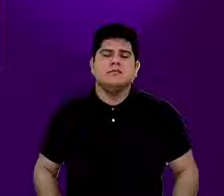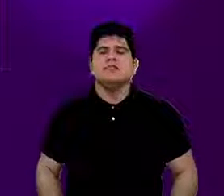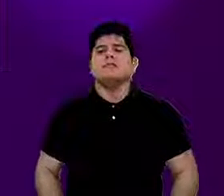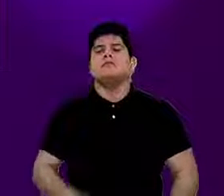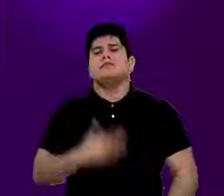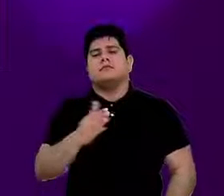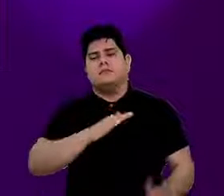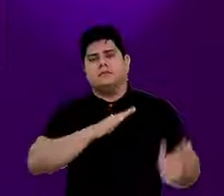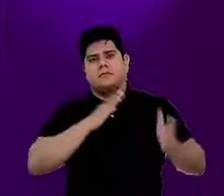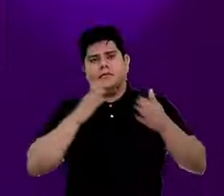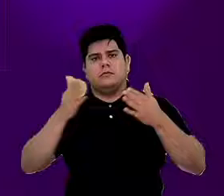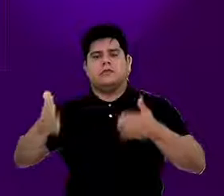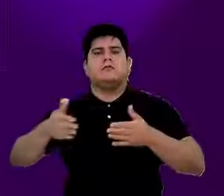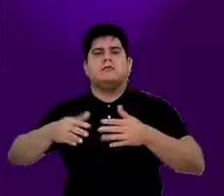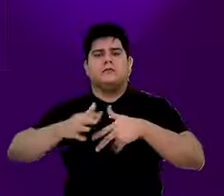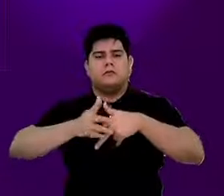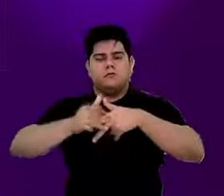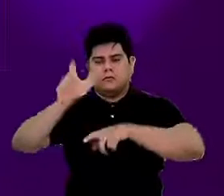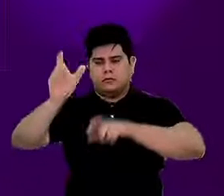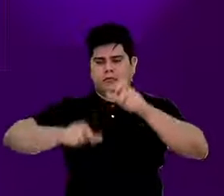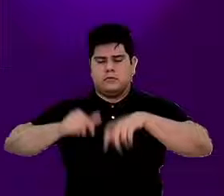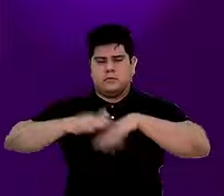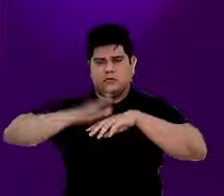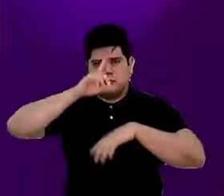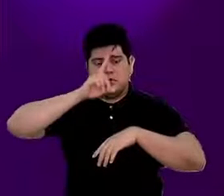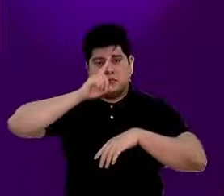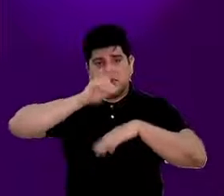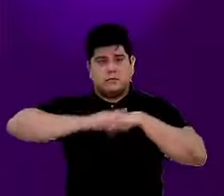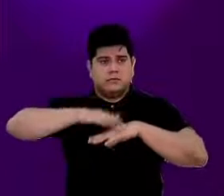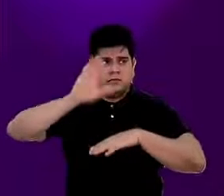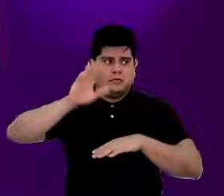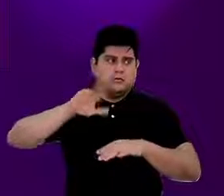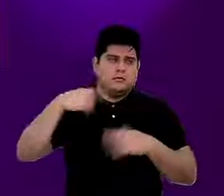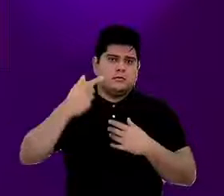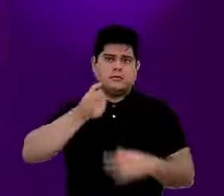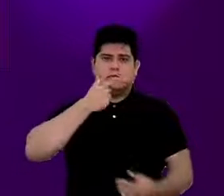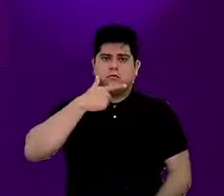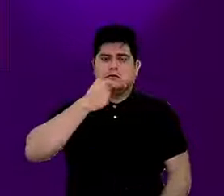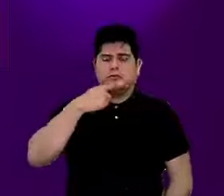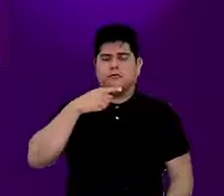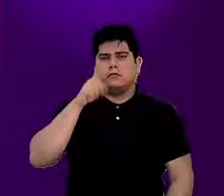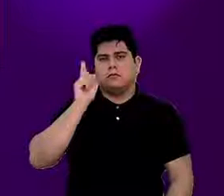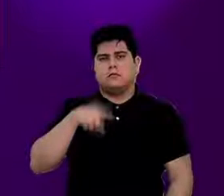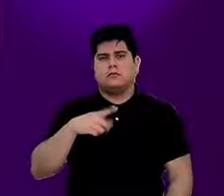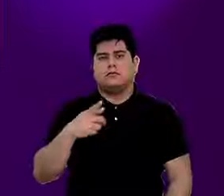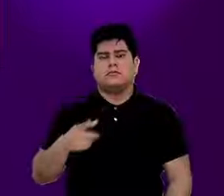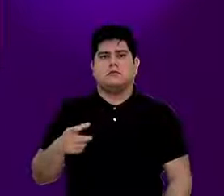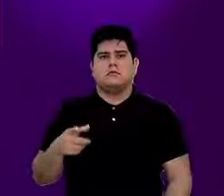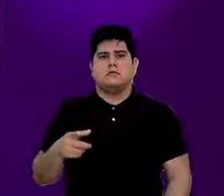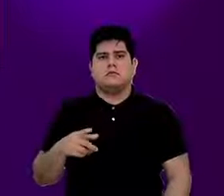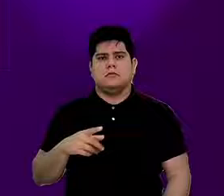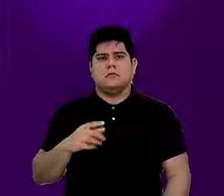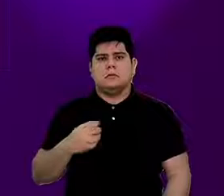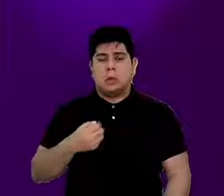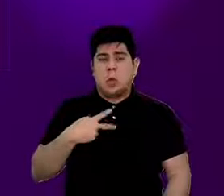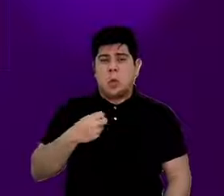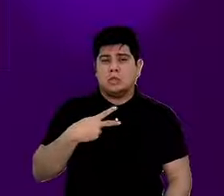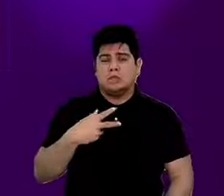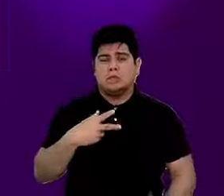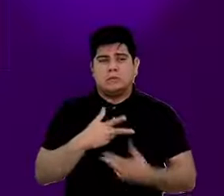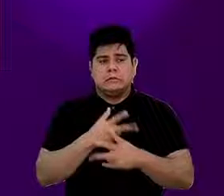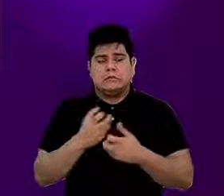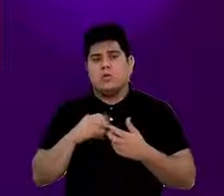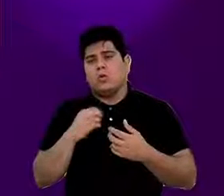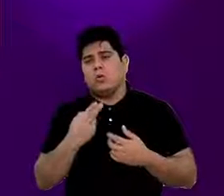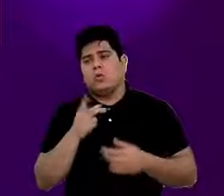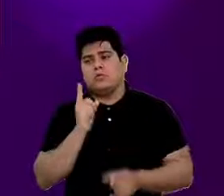direciona para os pacientes que têm maior risco, seja porque a droga é mais tóxica ou são